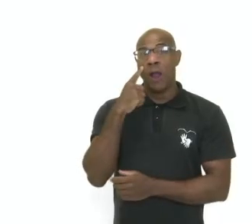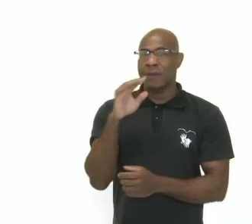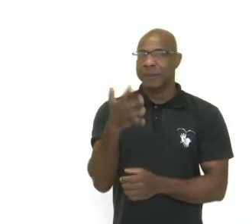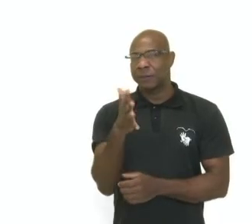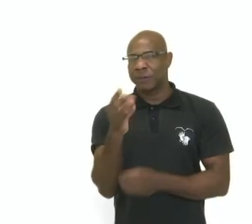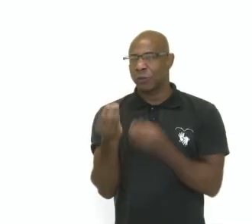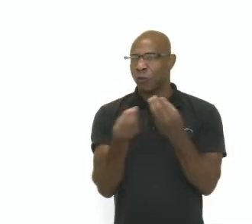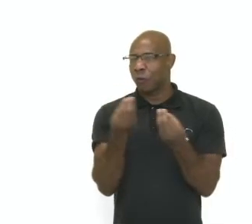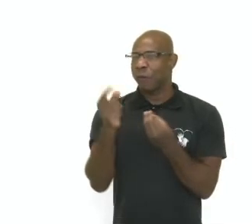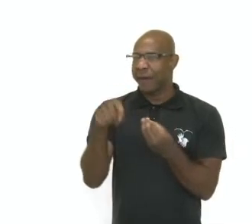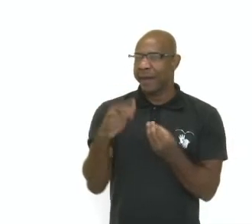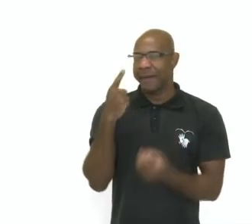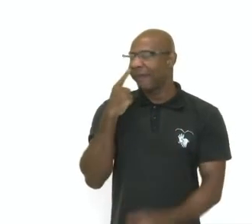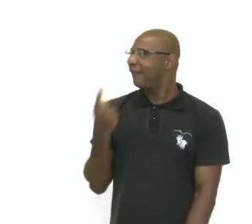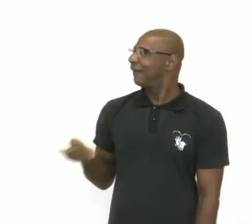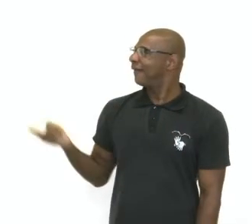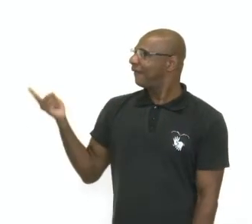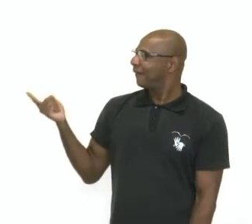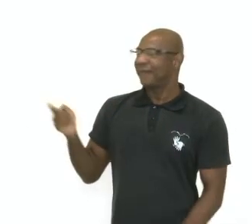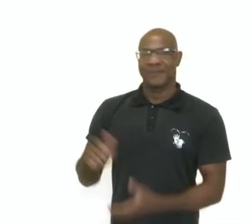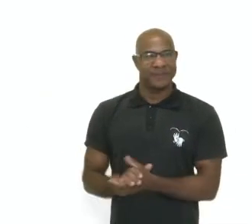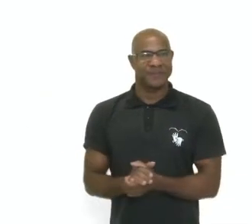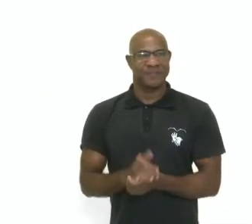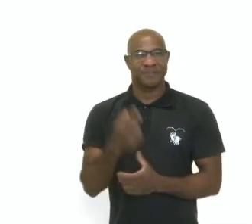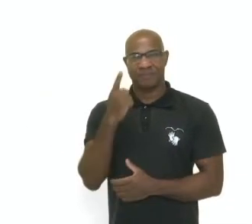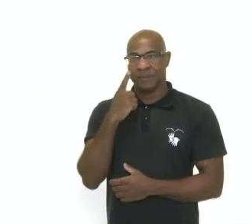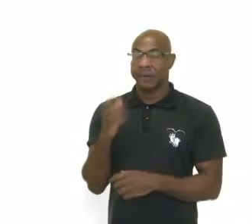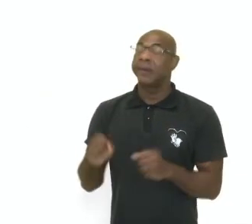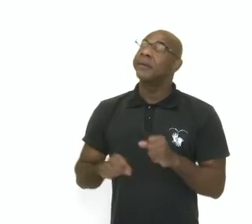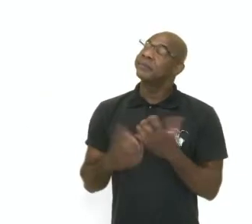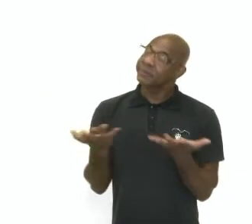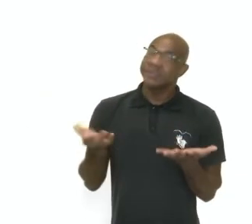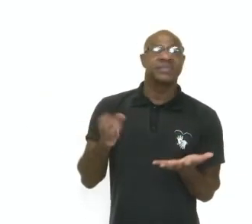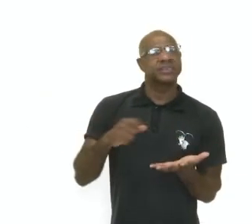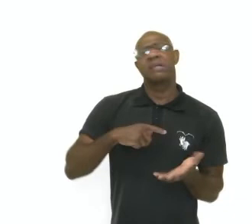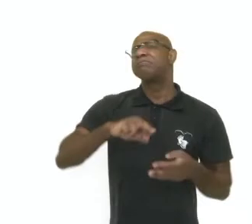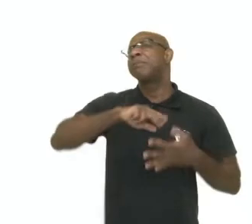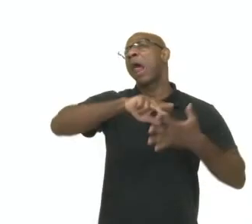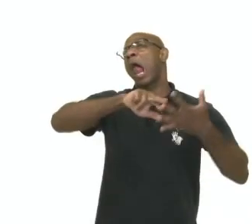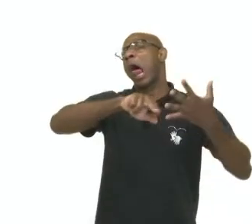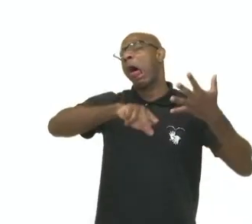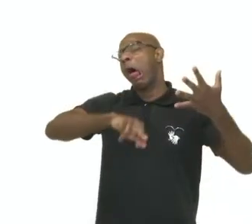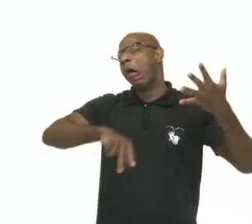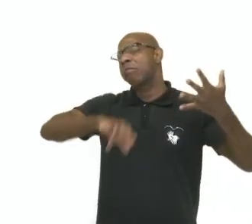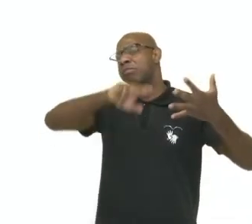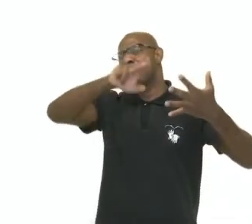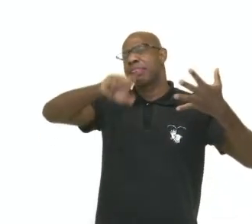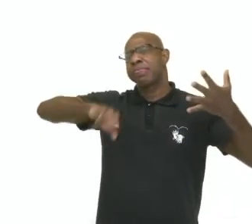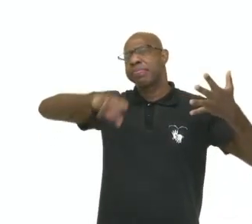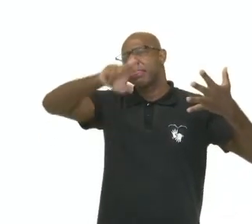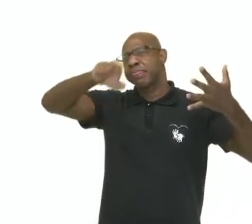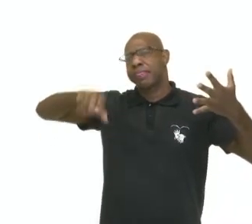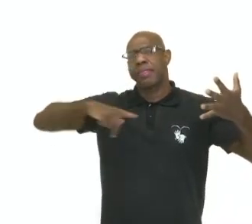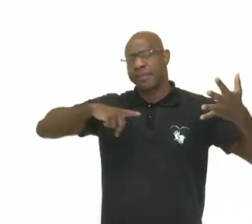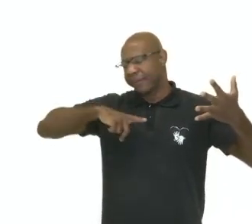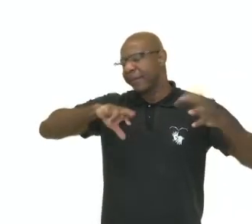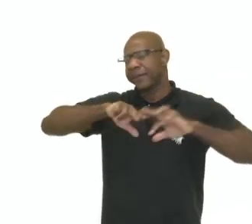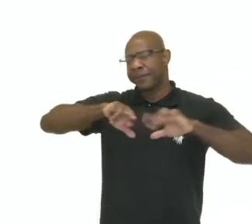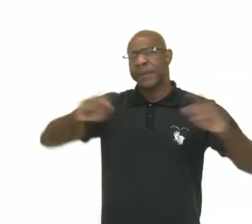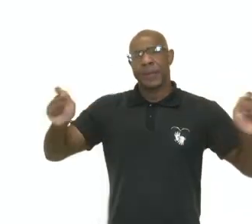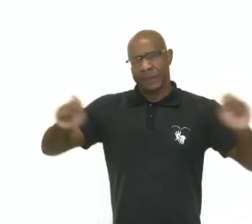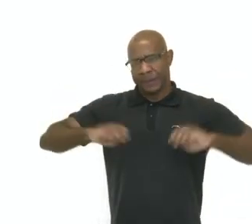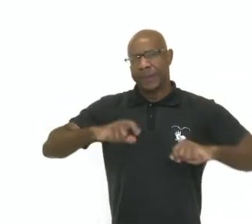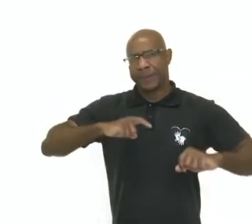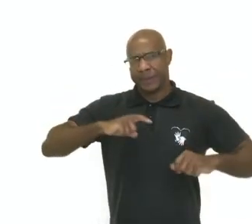uma tabela, né? E, claro, a gente sabe que teria uma infinidade de itens e possibilidades também. Então, aqui eu